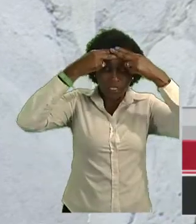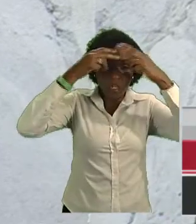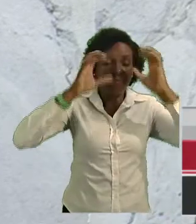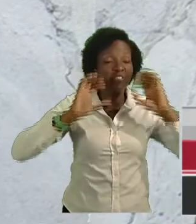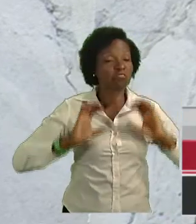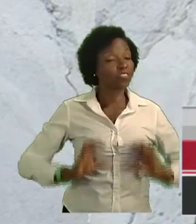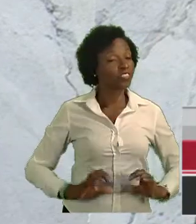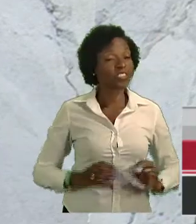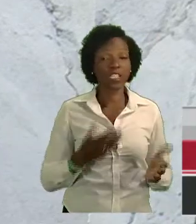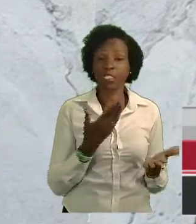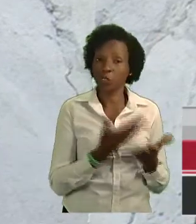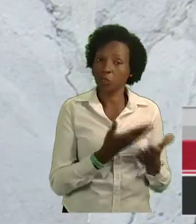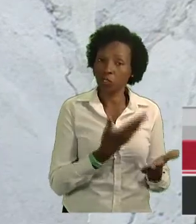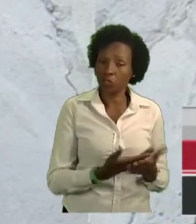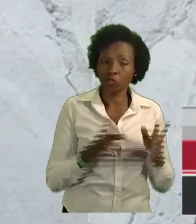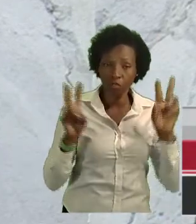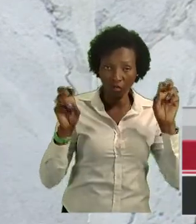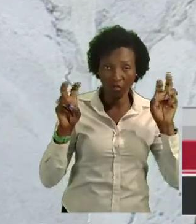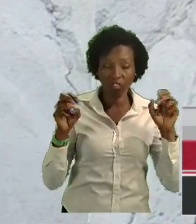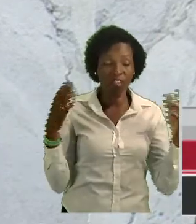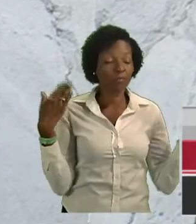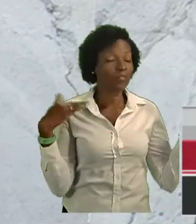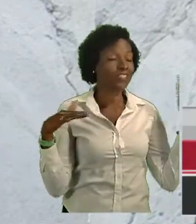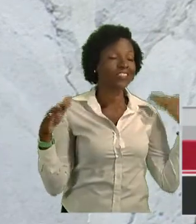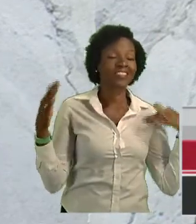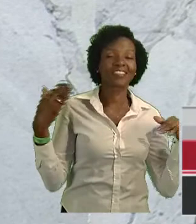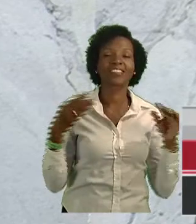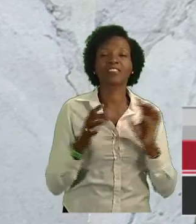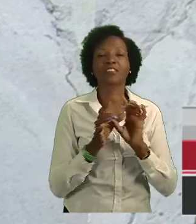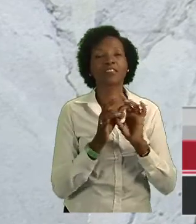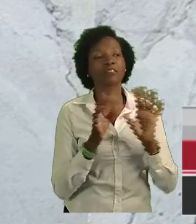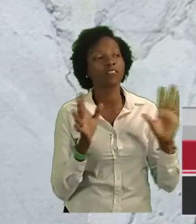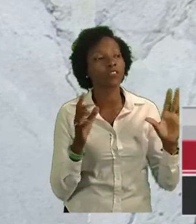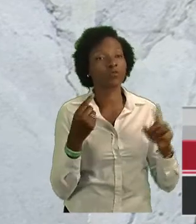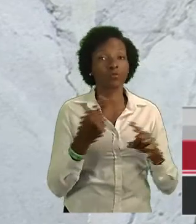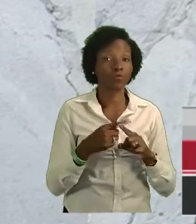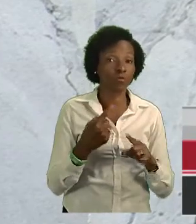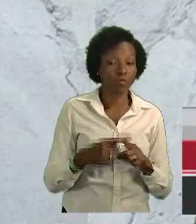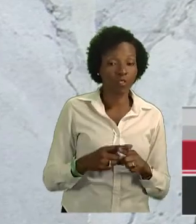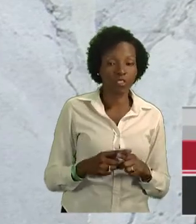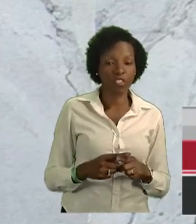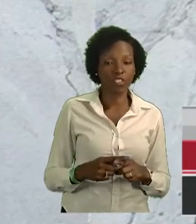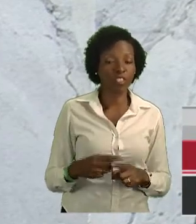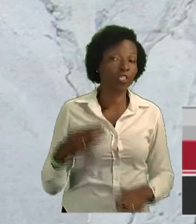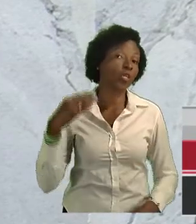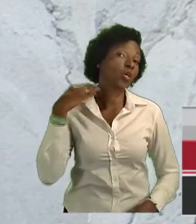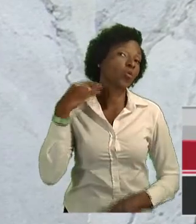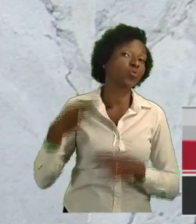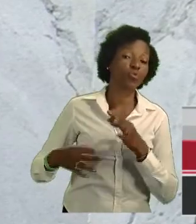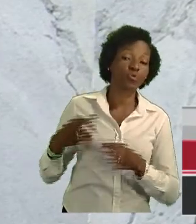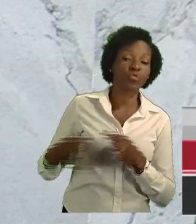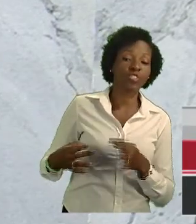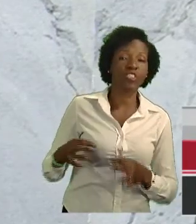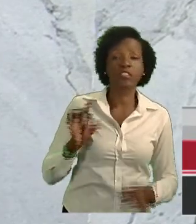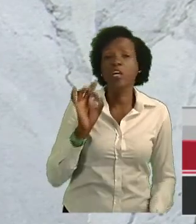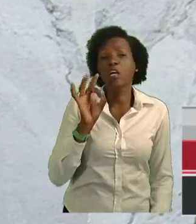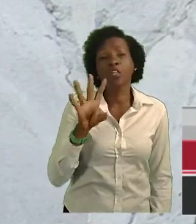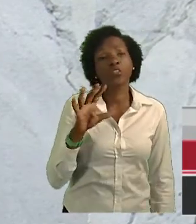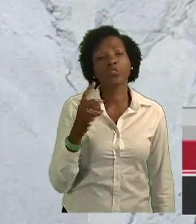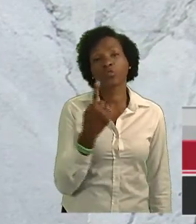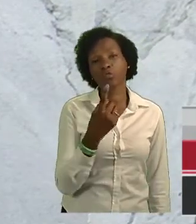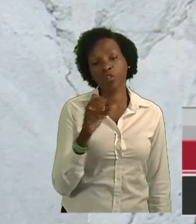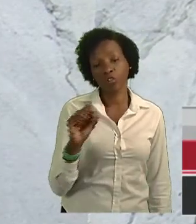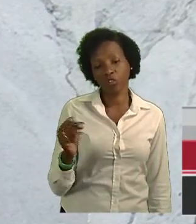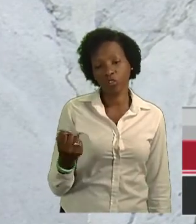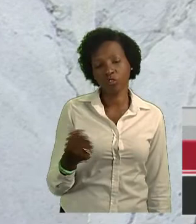estudante entre aspas passeando tranquilamente porque segundo sua excelência o juiz ele tem só 18 anos e